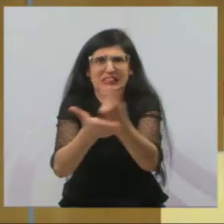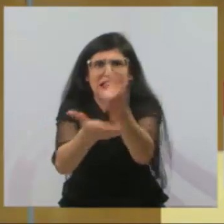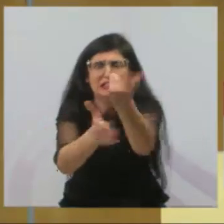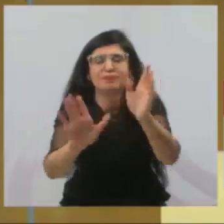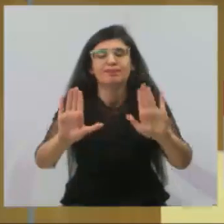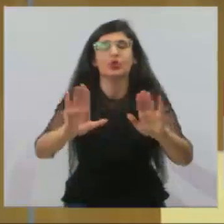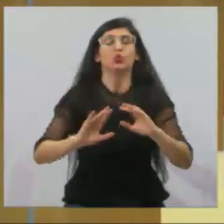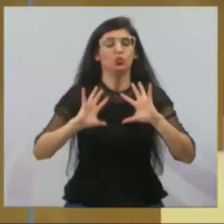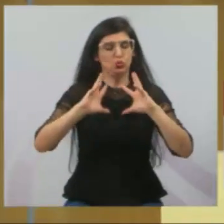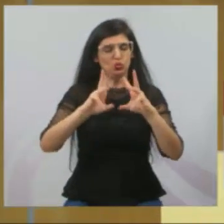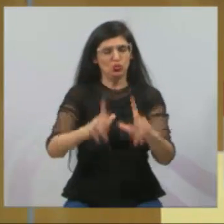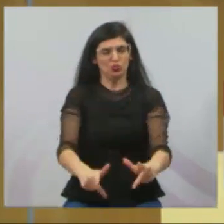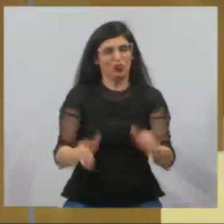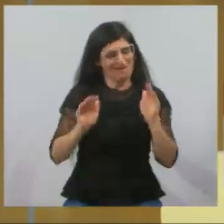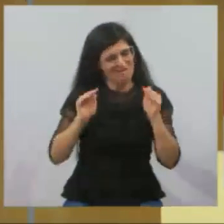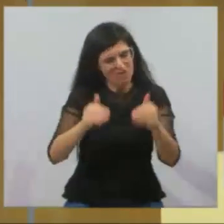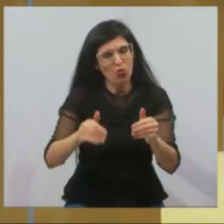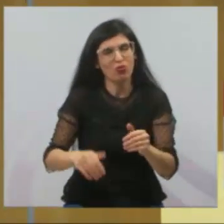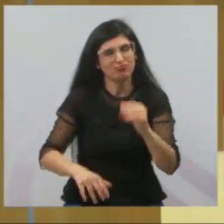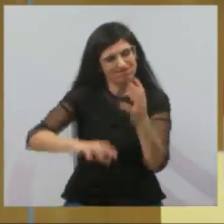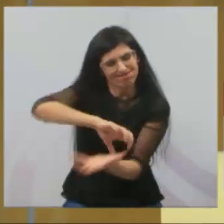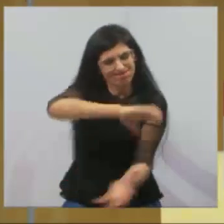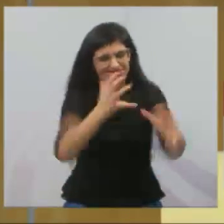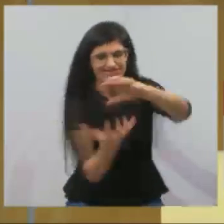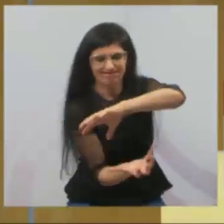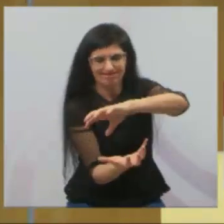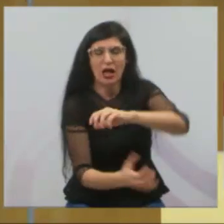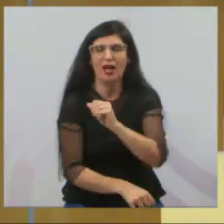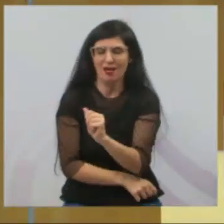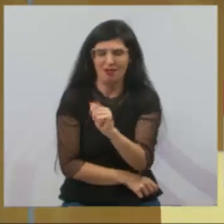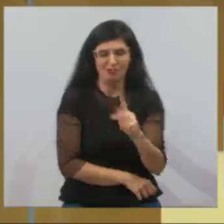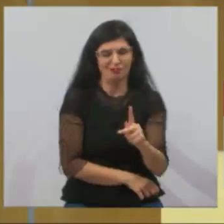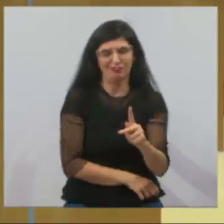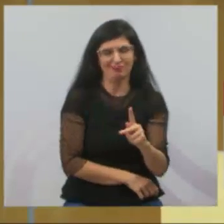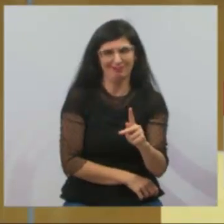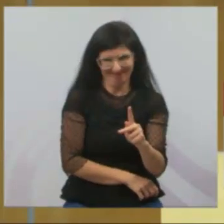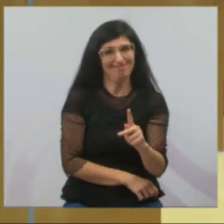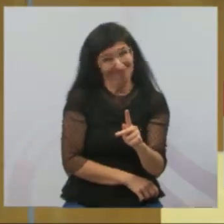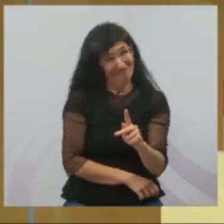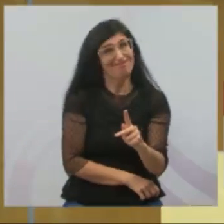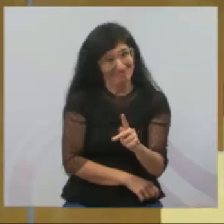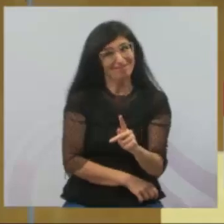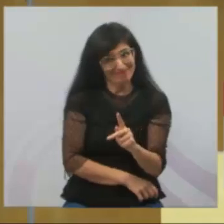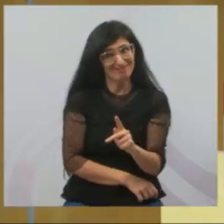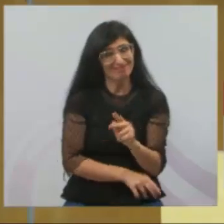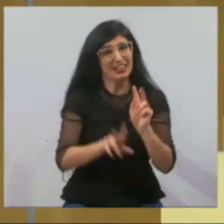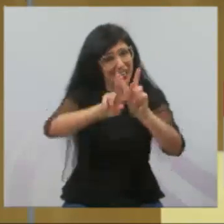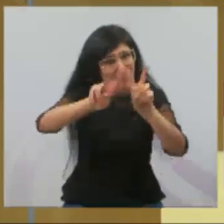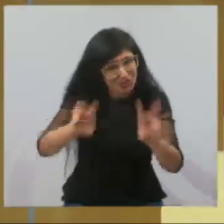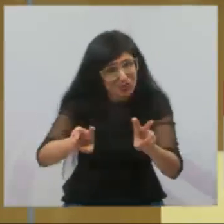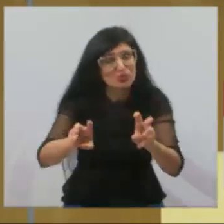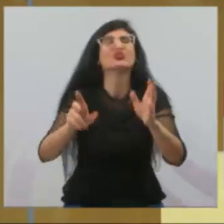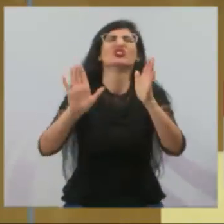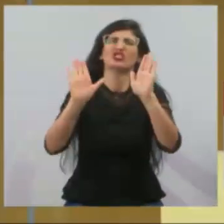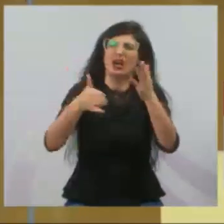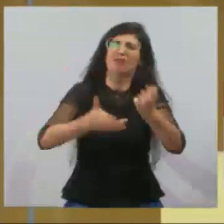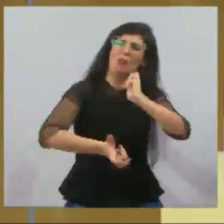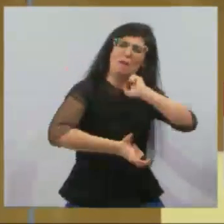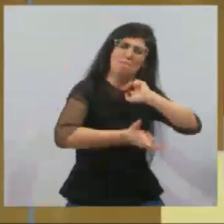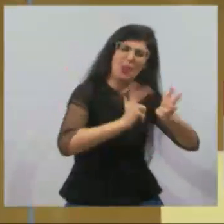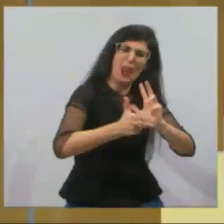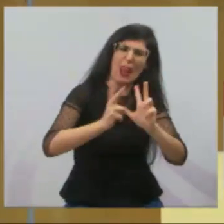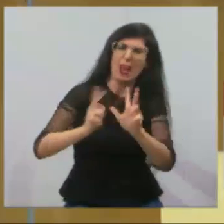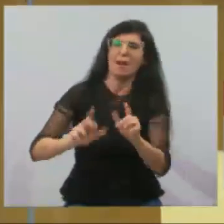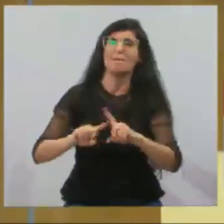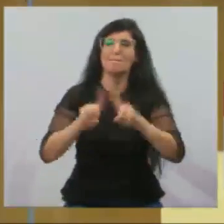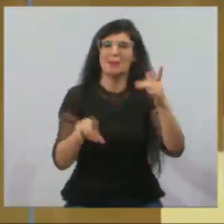reforma da Previdência. Um assunto que talvez Foi muito debatido, mas as pessoas não